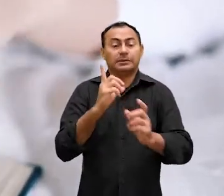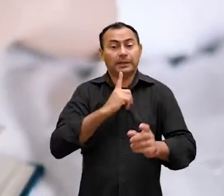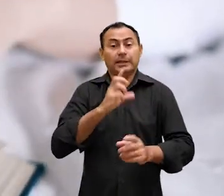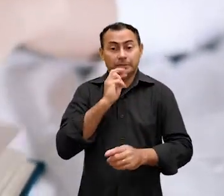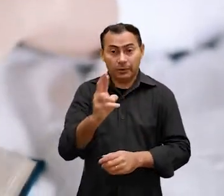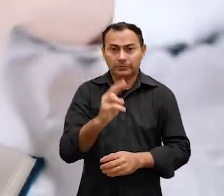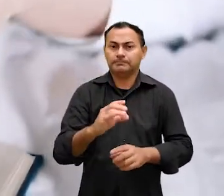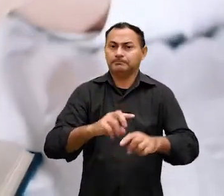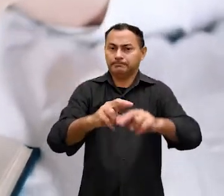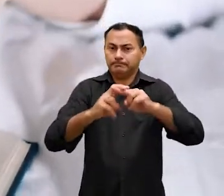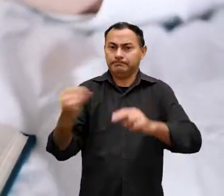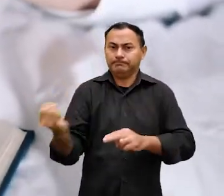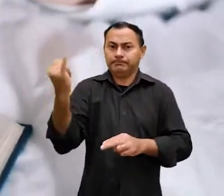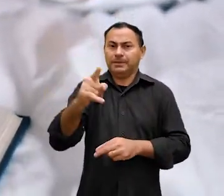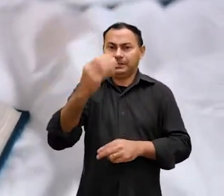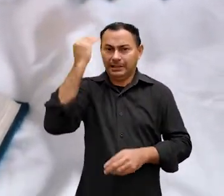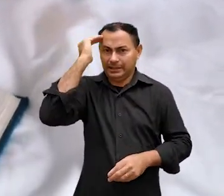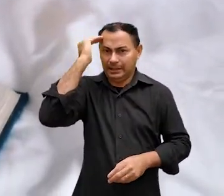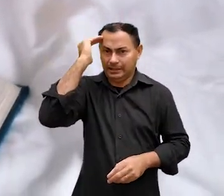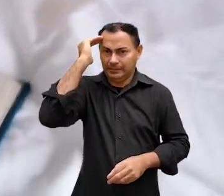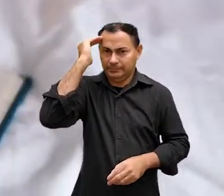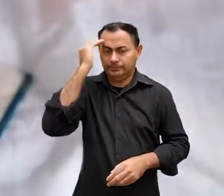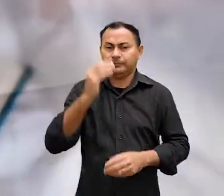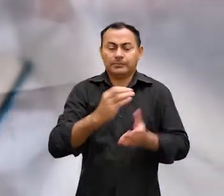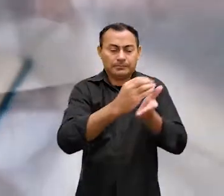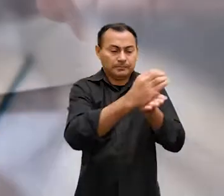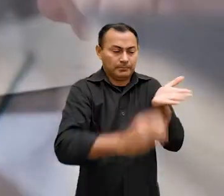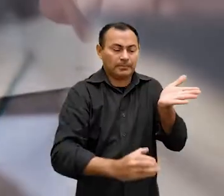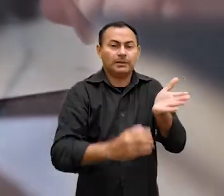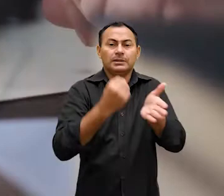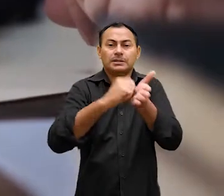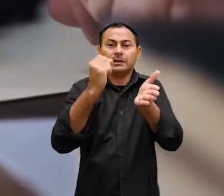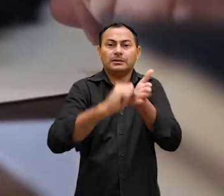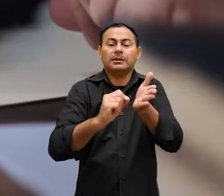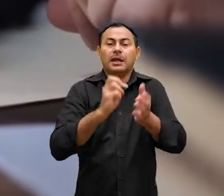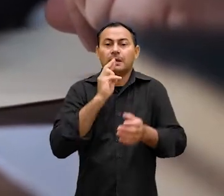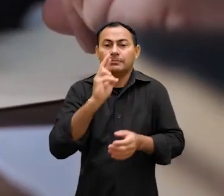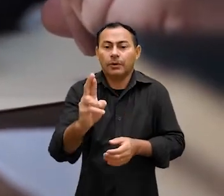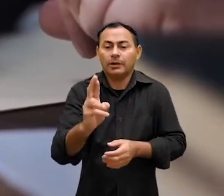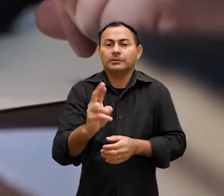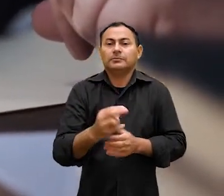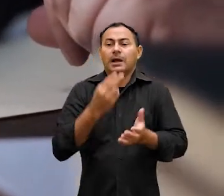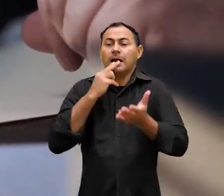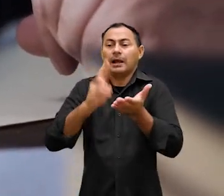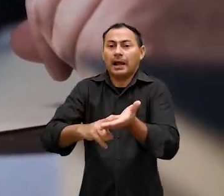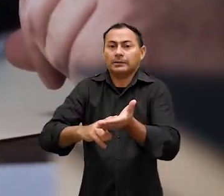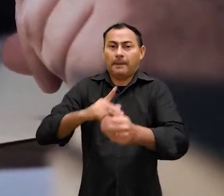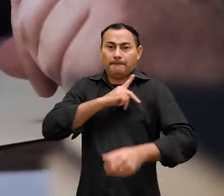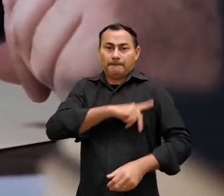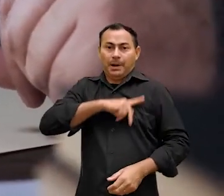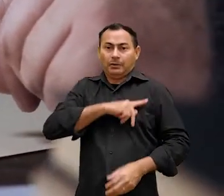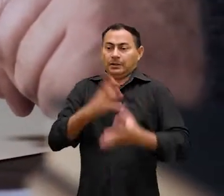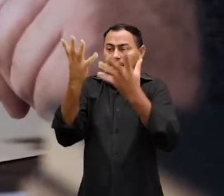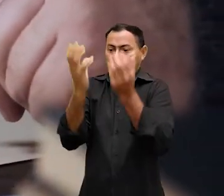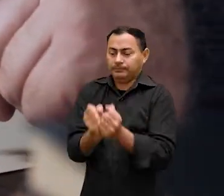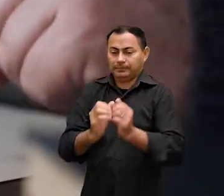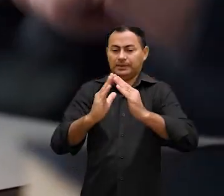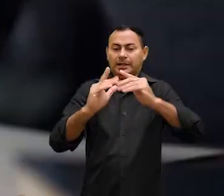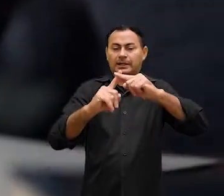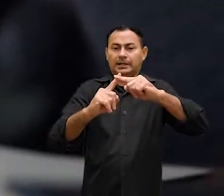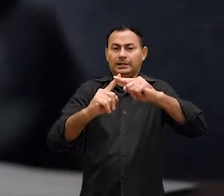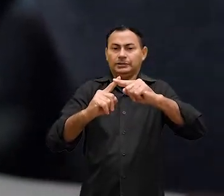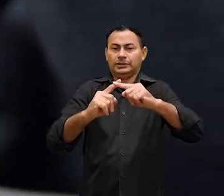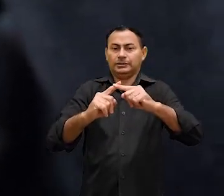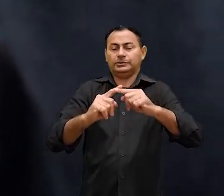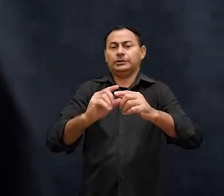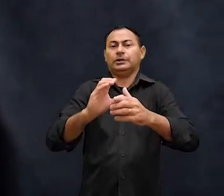muito importante que você o entenda. Este capítulo foi escrito em resposta a uma carta que Paulo recebeu da igreja de